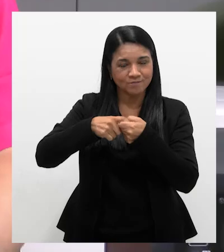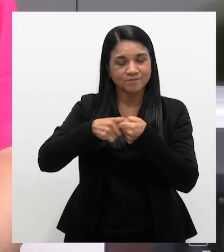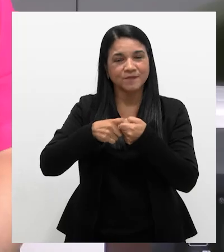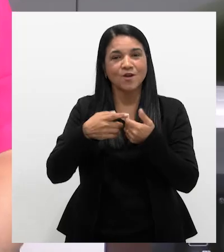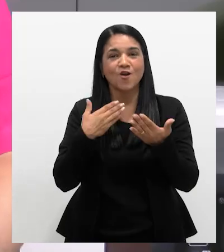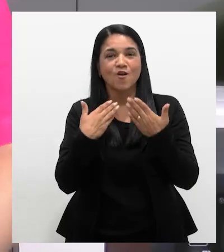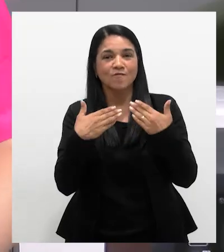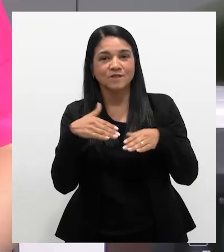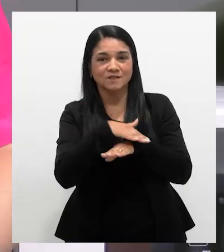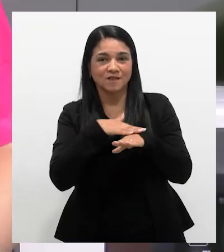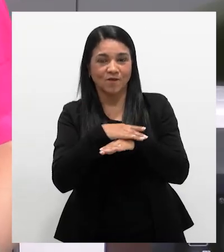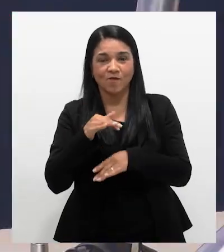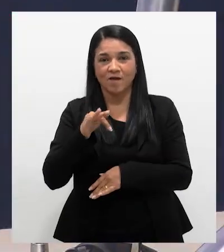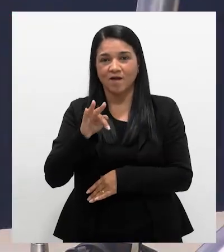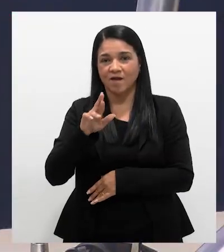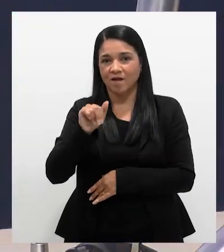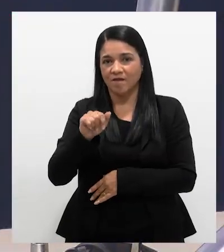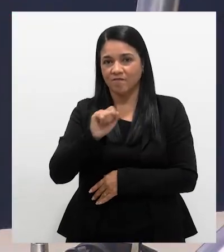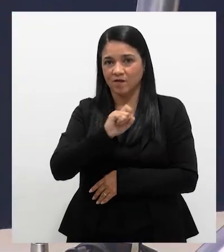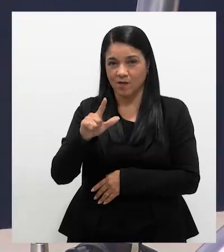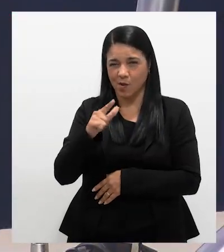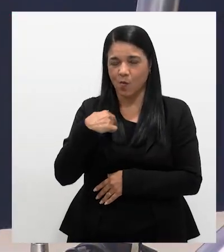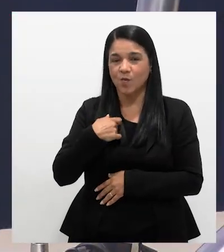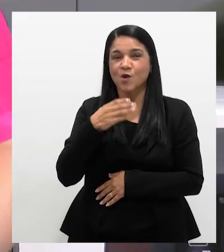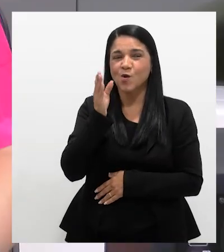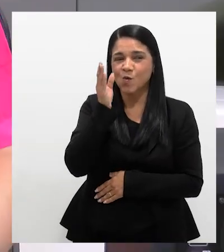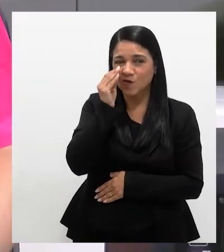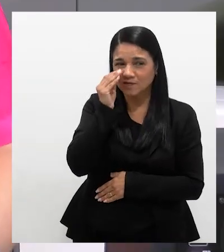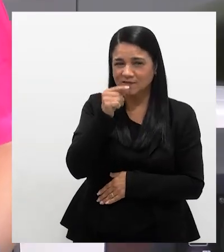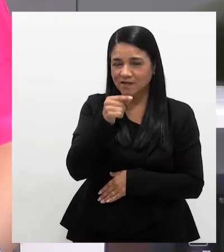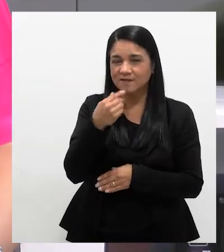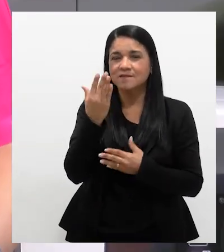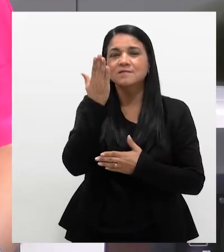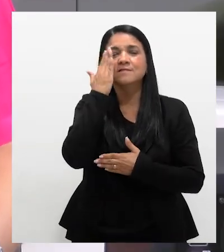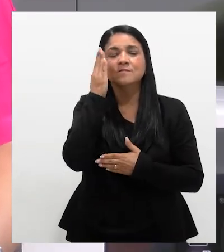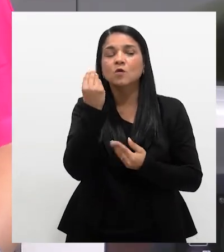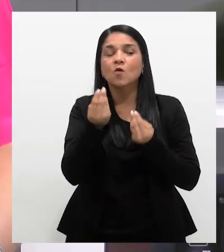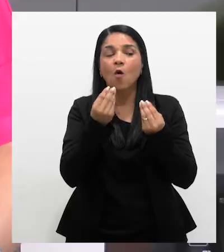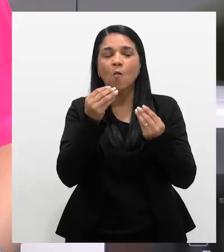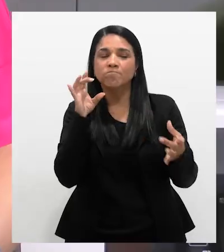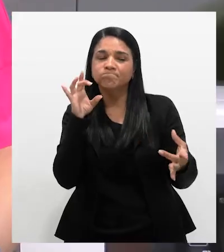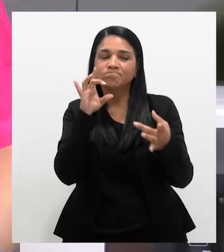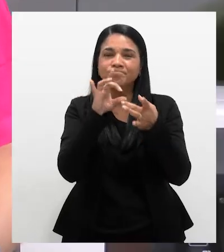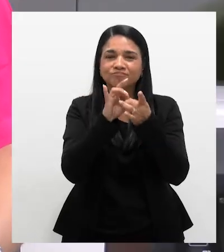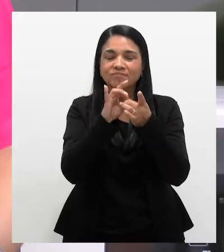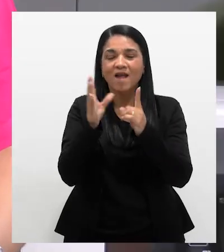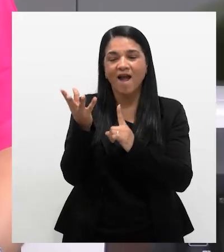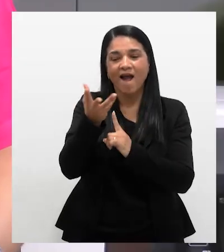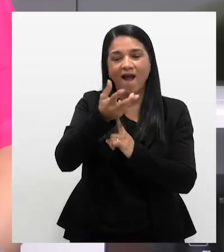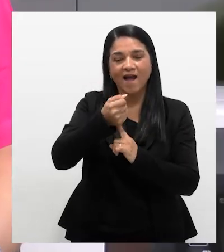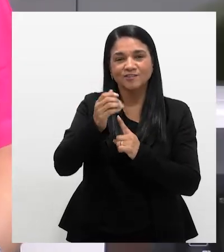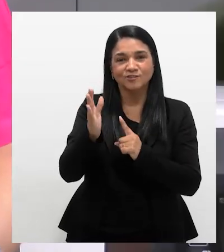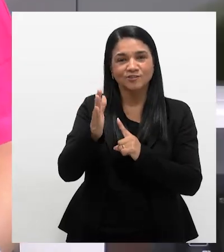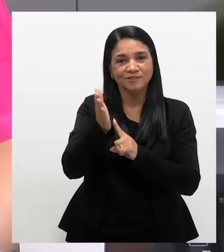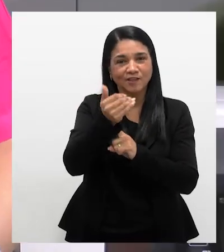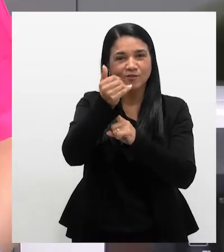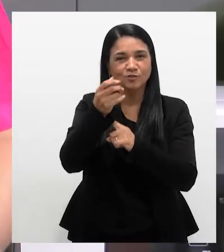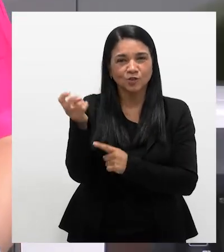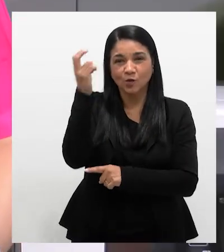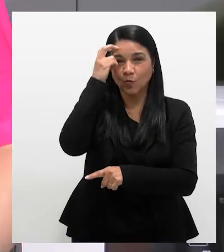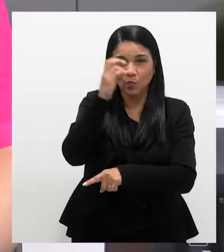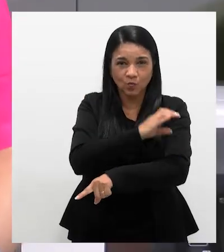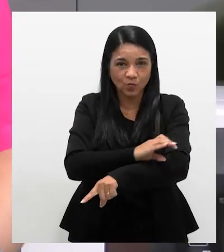falar mais com o Rafael Broco, matar toda a nossa curiosidade e saber como é que ele faz essa conexão entre arte,